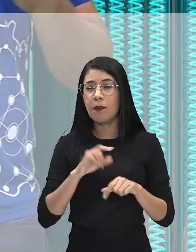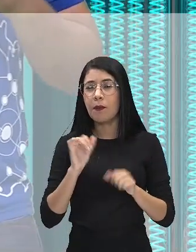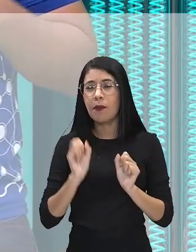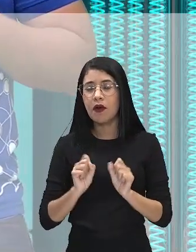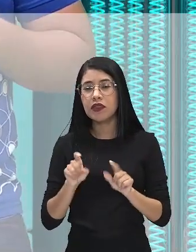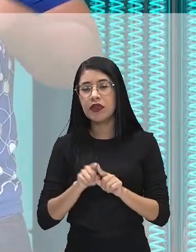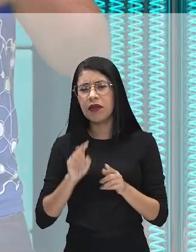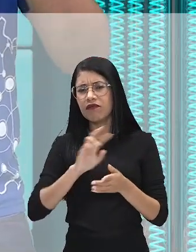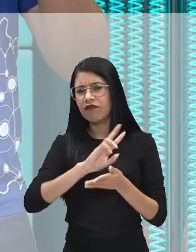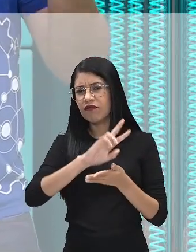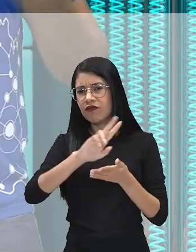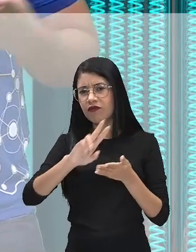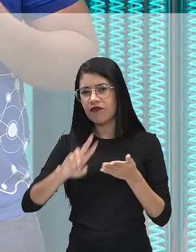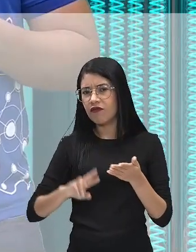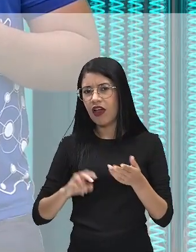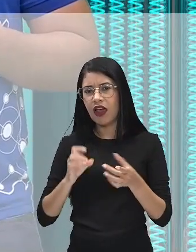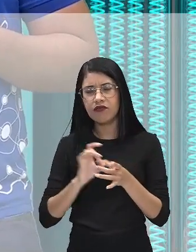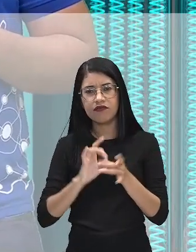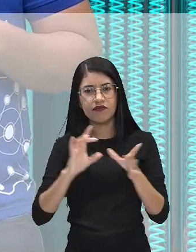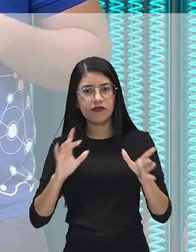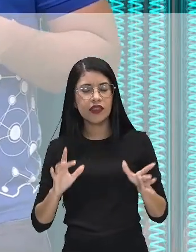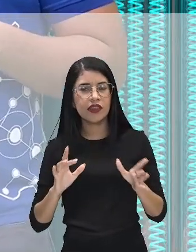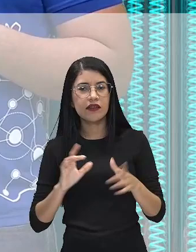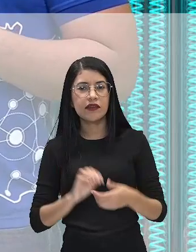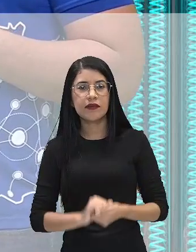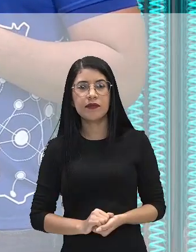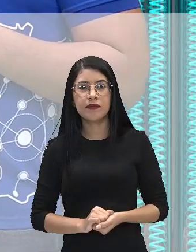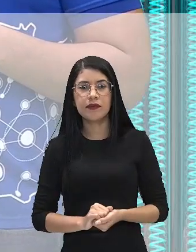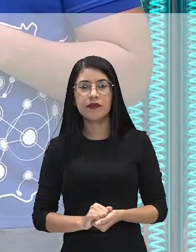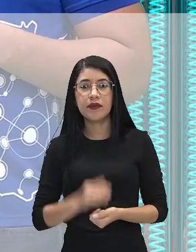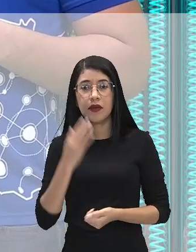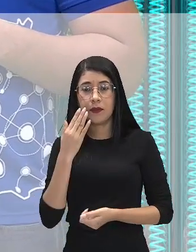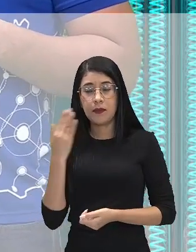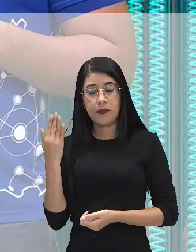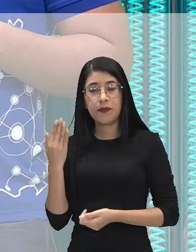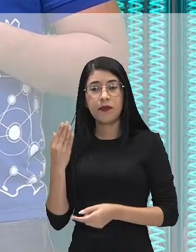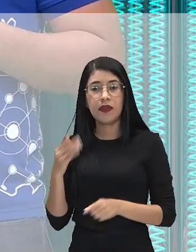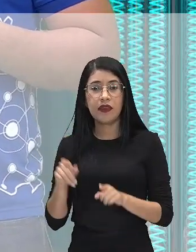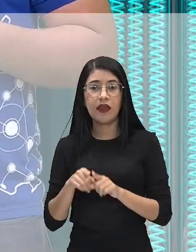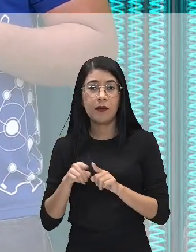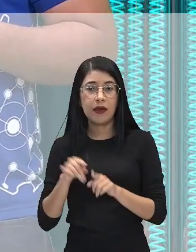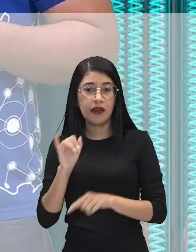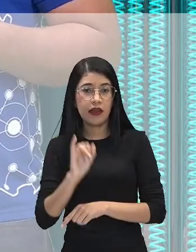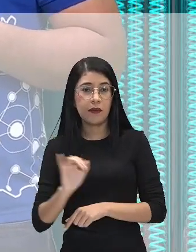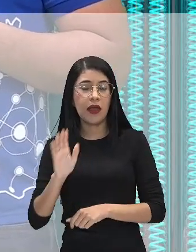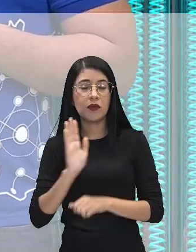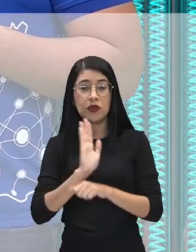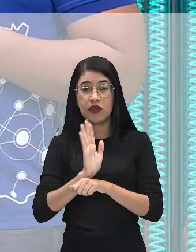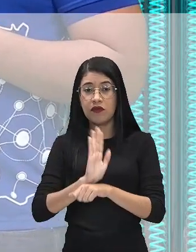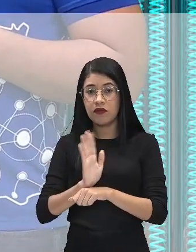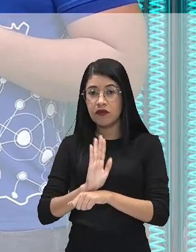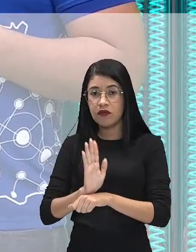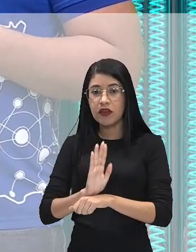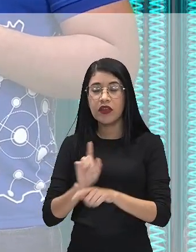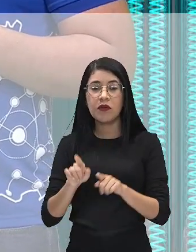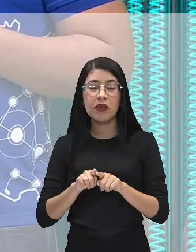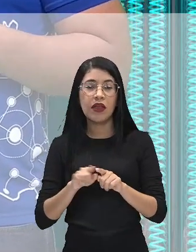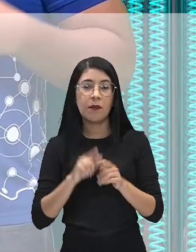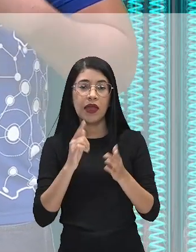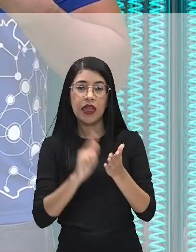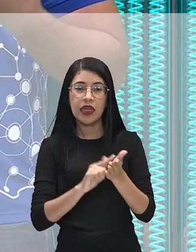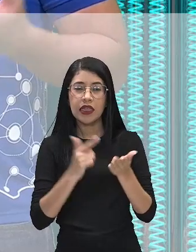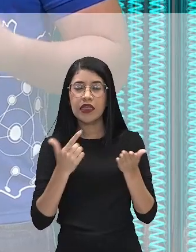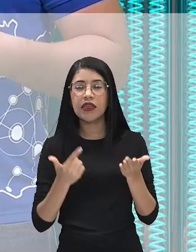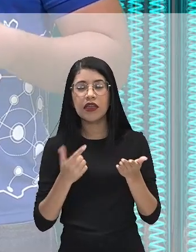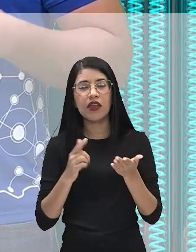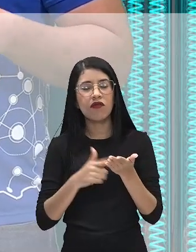mais variado, o mais diverso possível. Observe que pode ser um filme, pode ser um livro, a